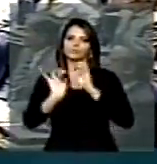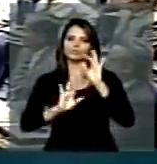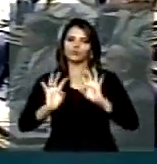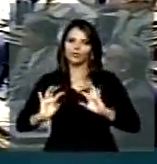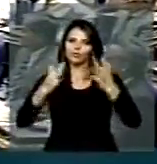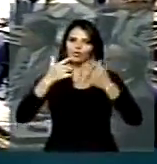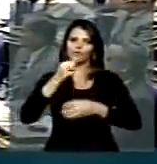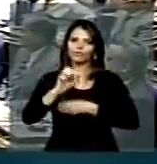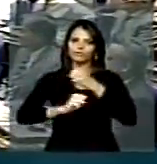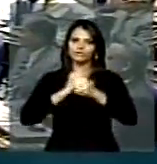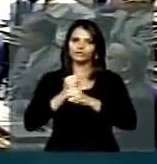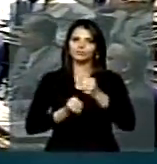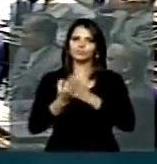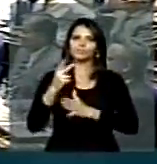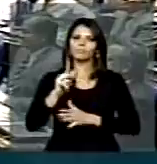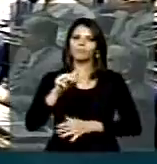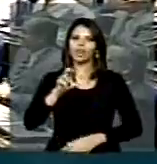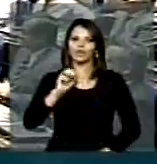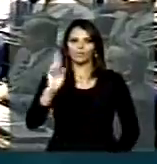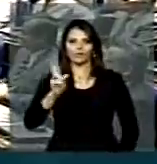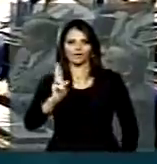de lançamento do Plano Real.